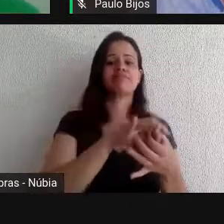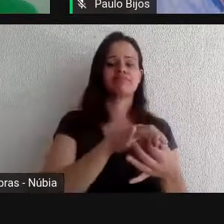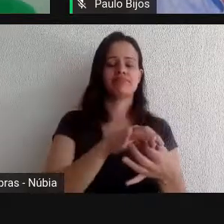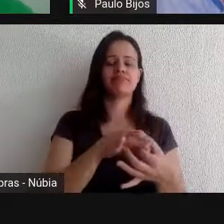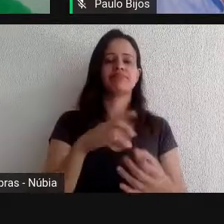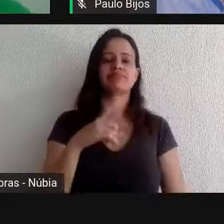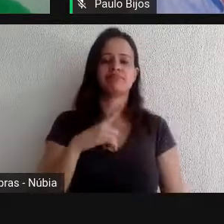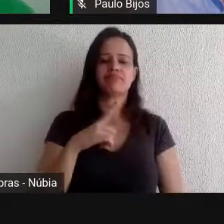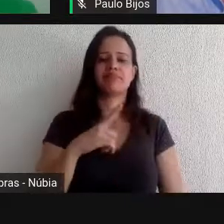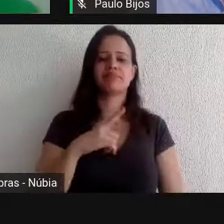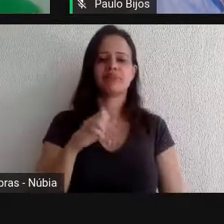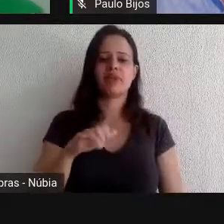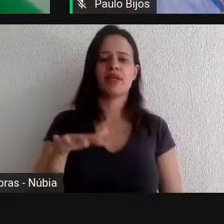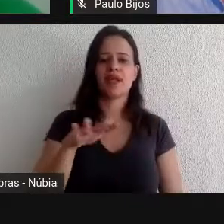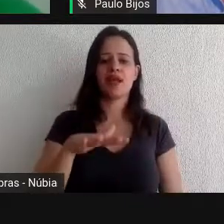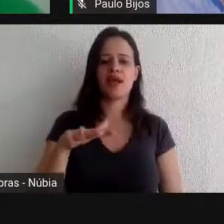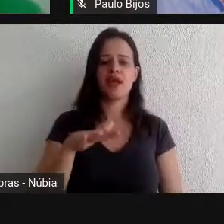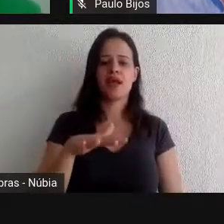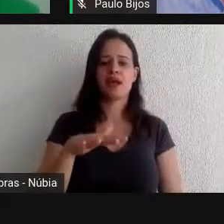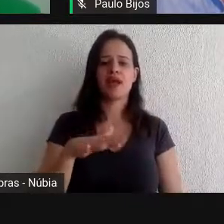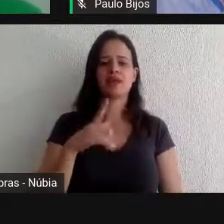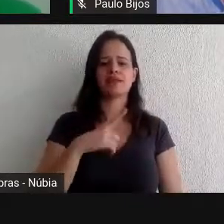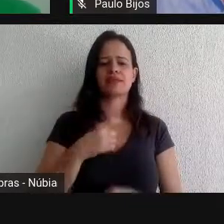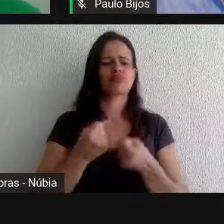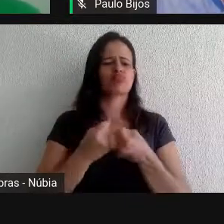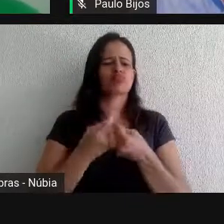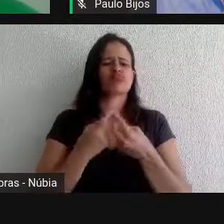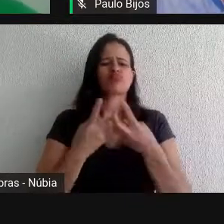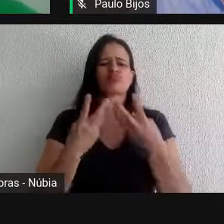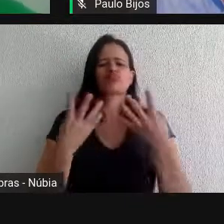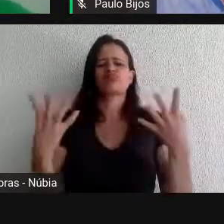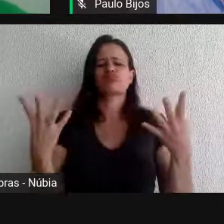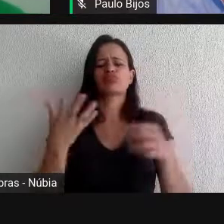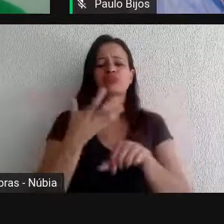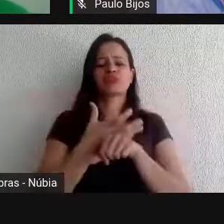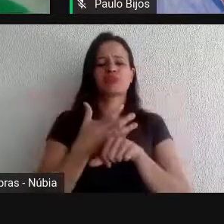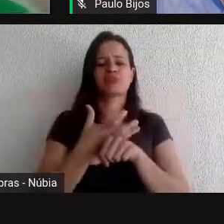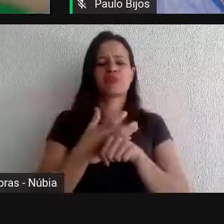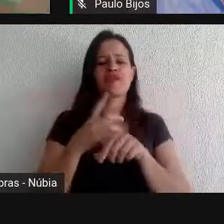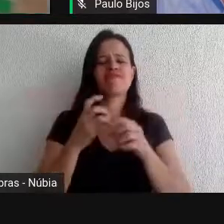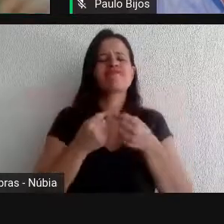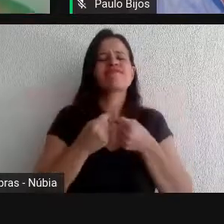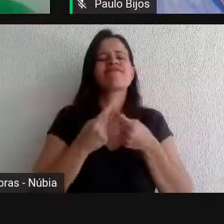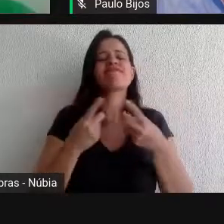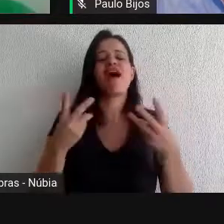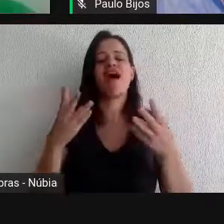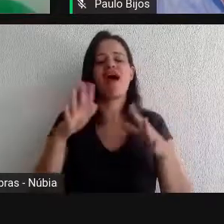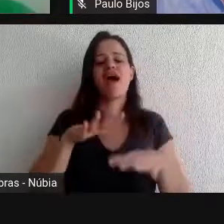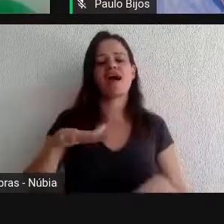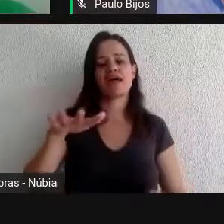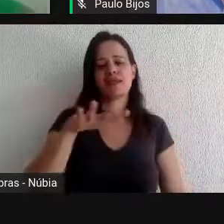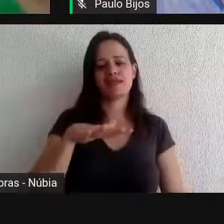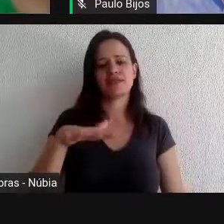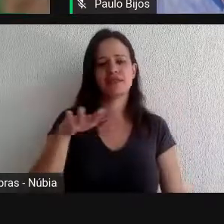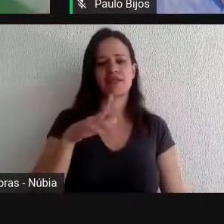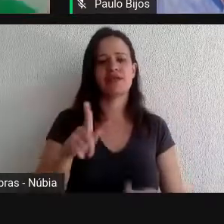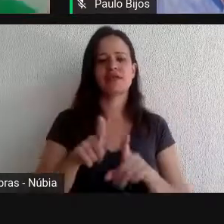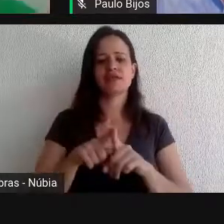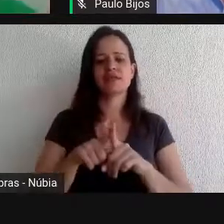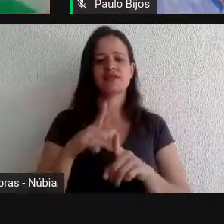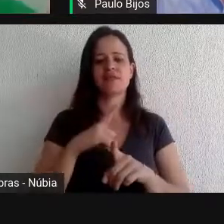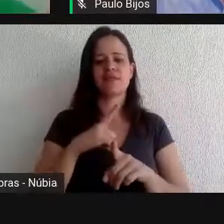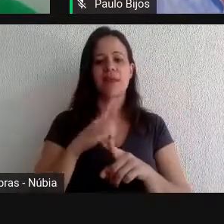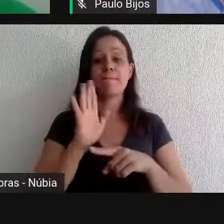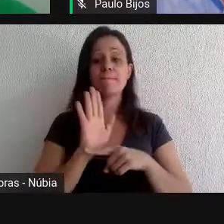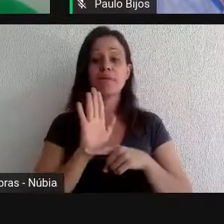entre as áreas, estão na multidisciplina, né? Os autores de várias áreas que são recuperados para